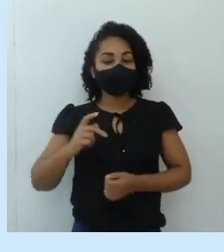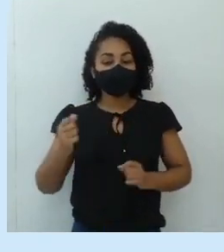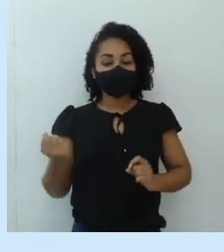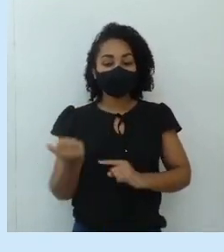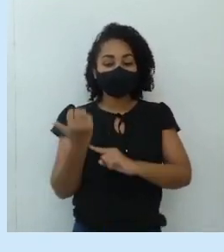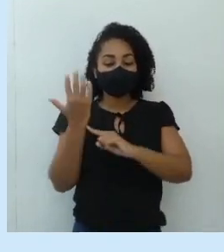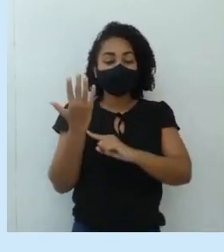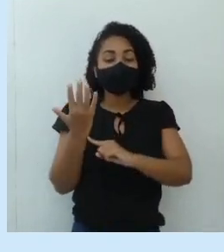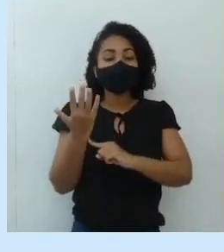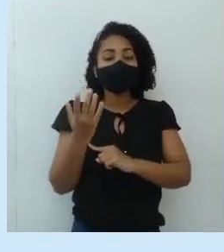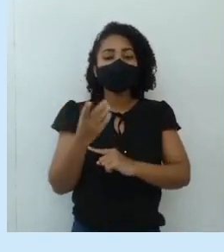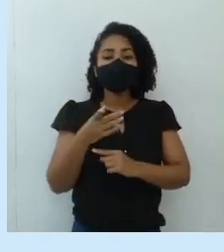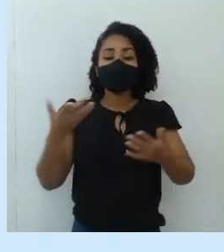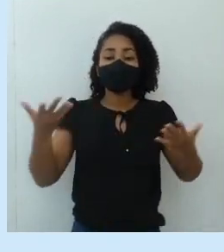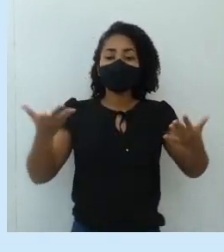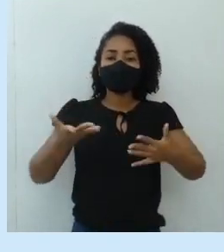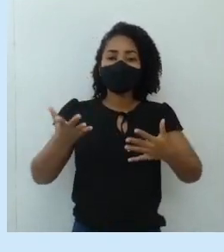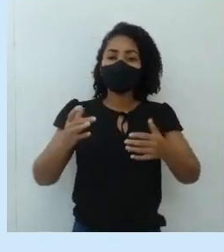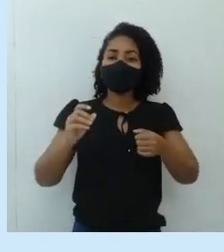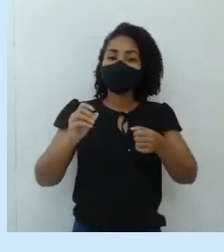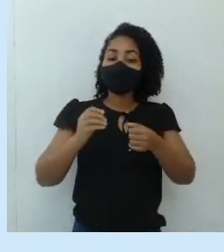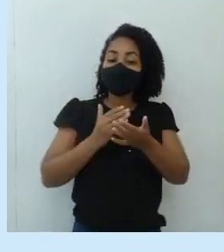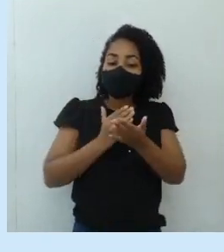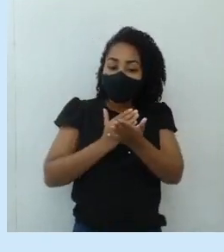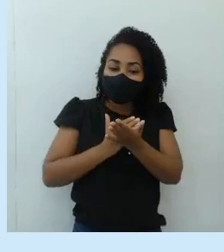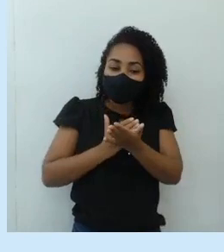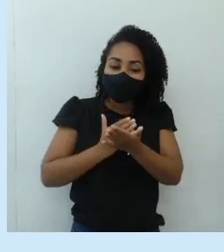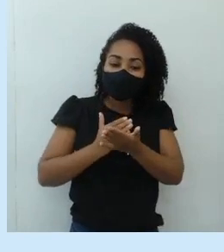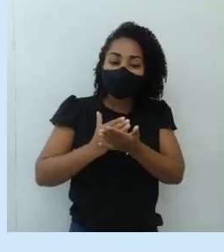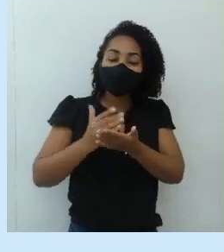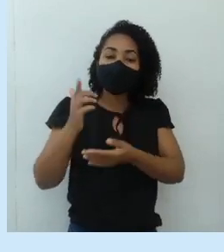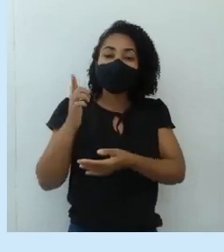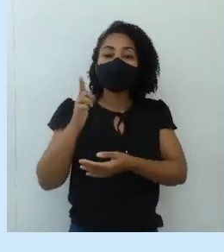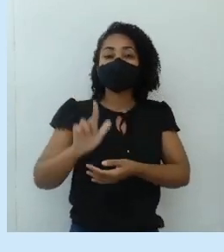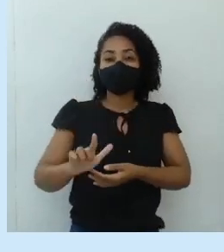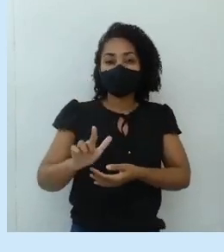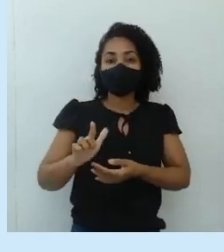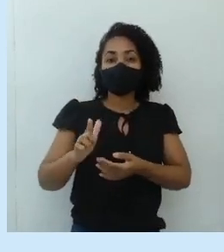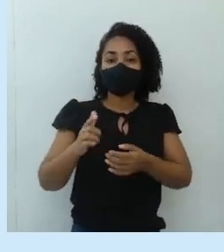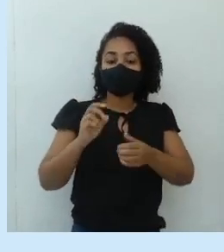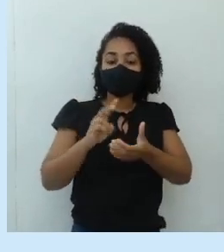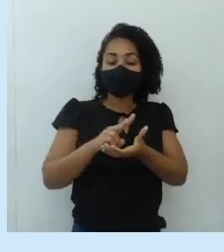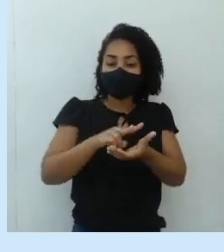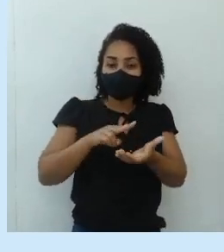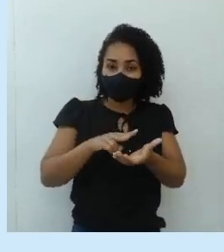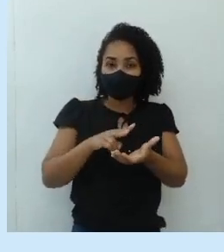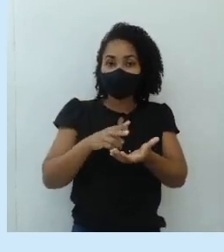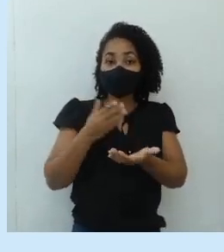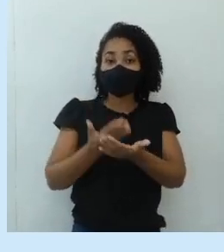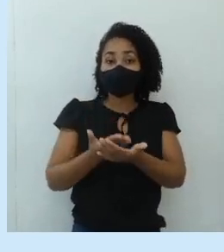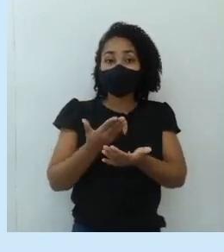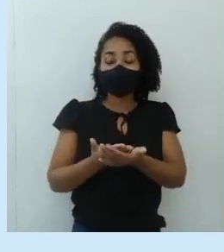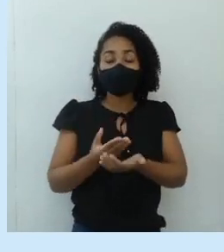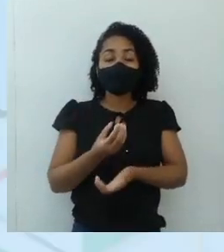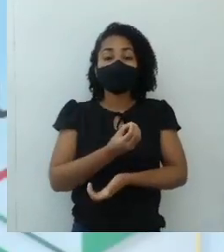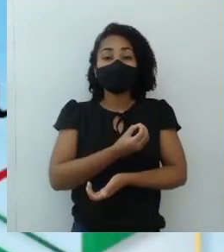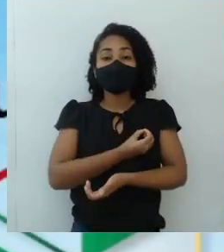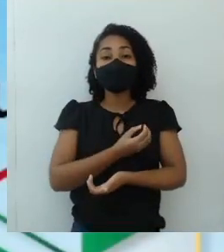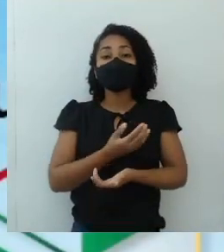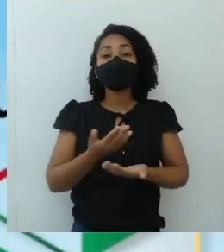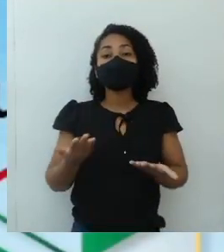ciências e hoje nós iremos começar mais uma aula do EducaPE. A aula de hoje é a de